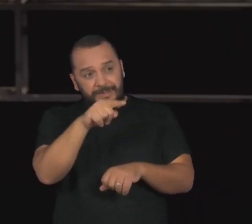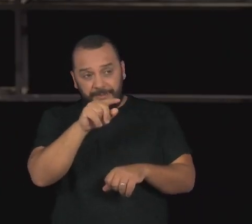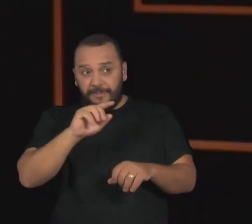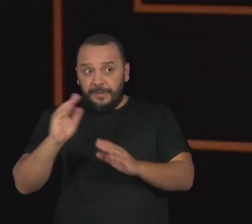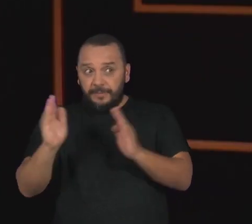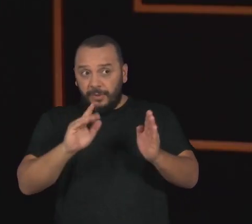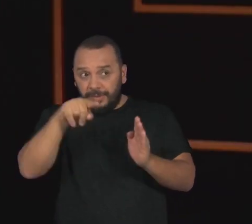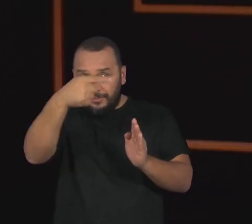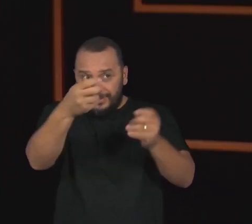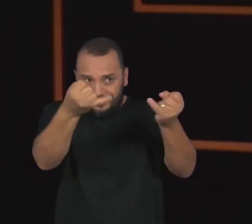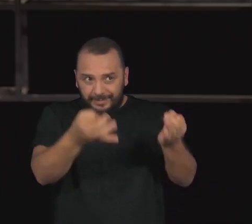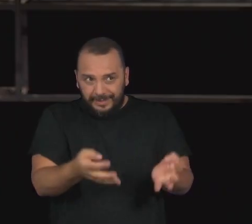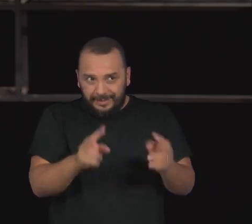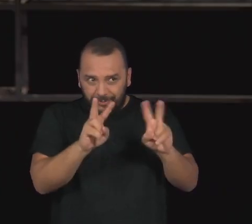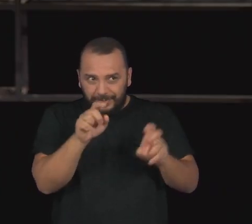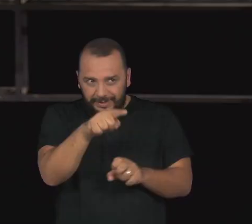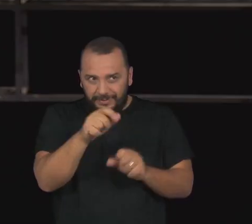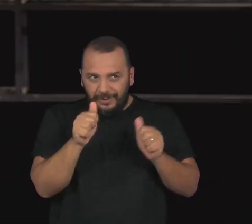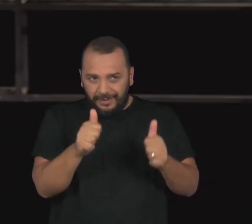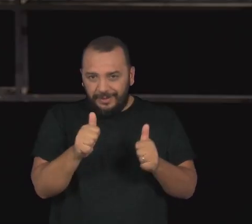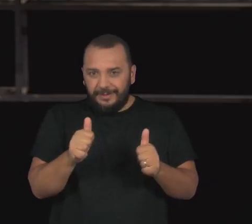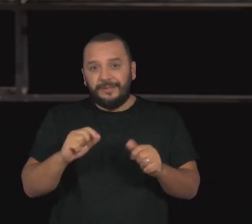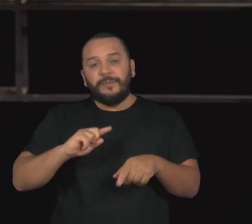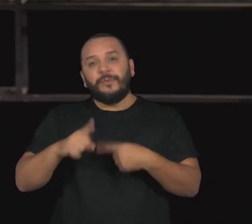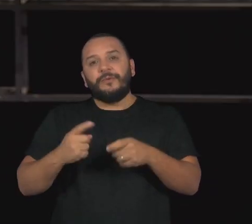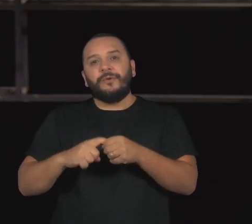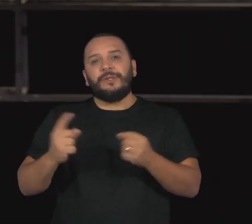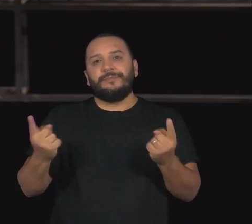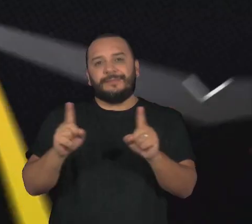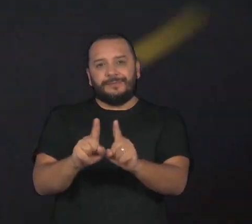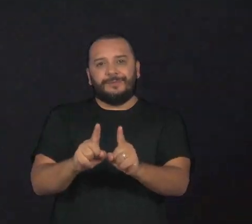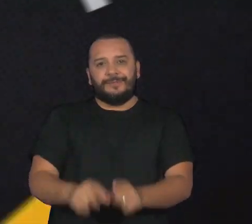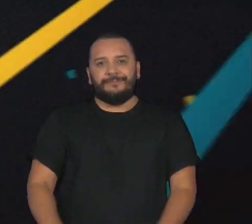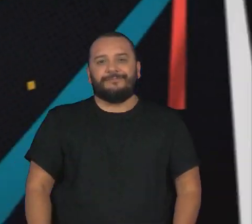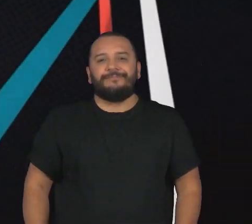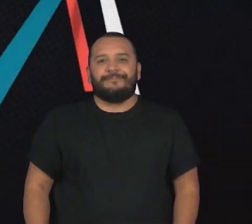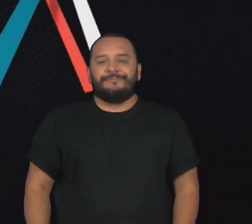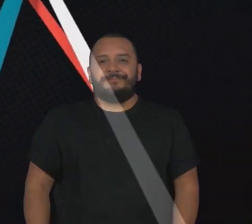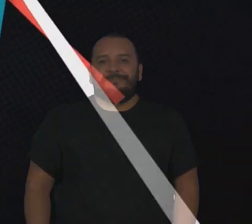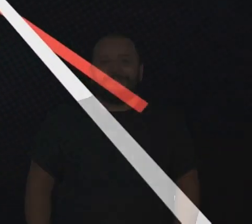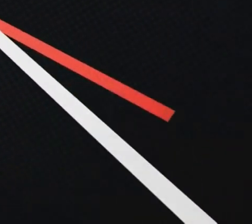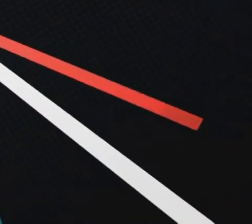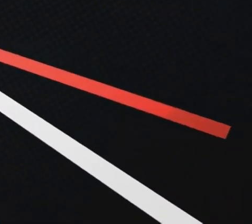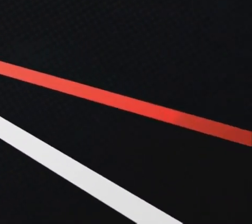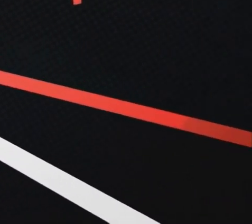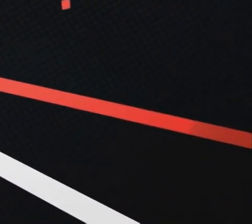pode ser? Pô, perfeito. Voltamos já com Caio Blatt.